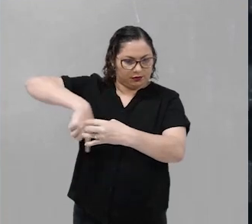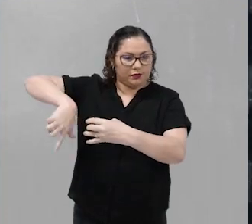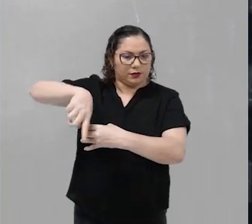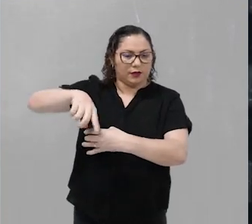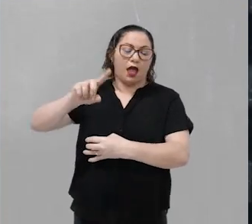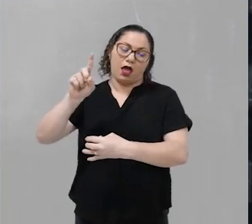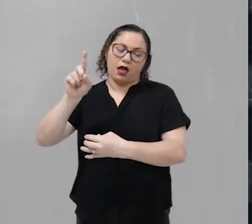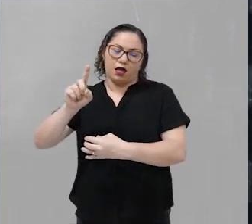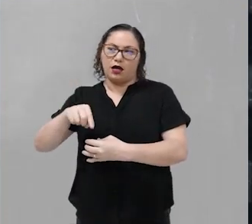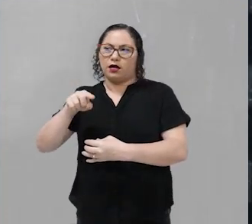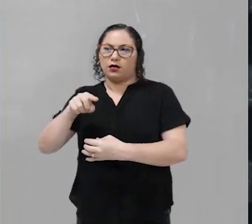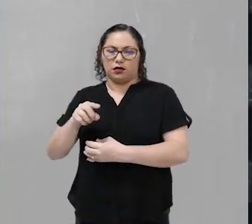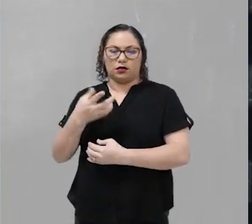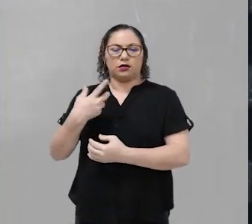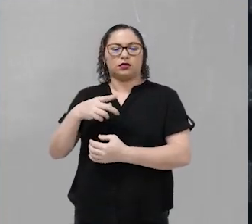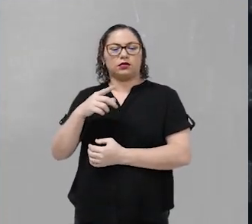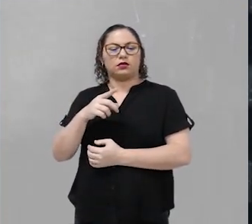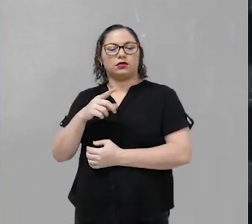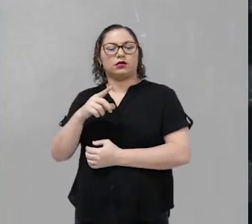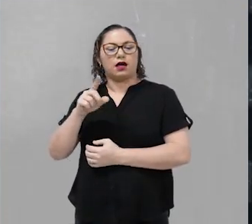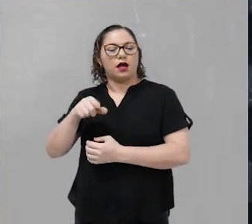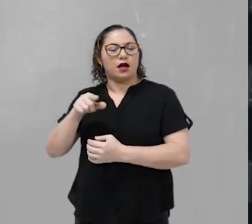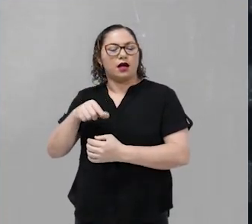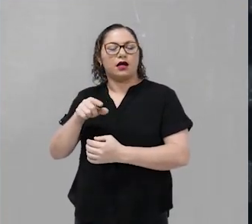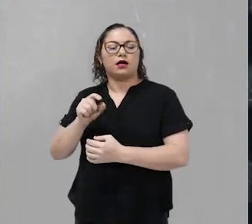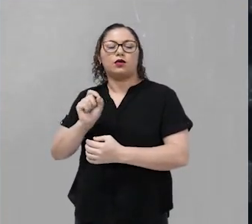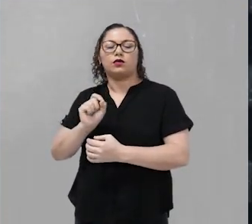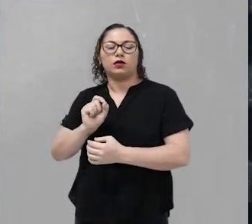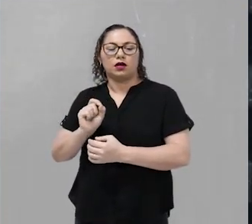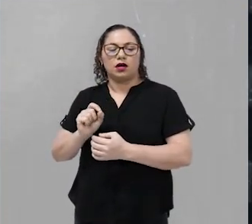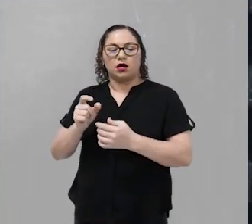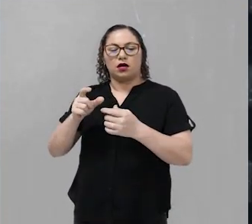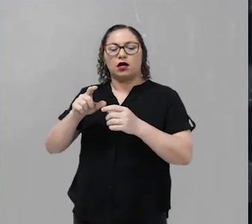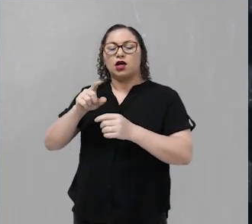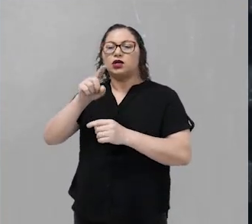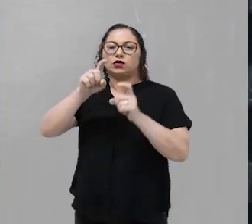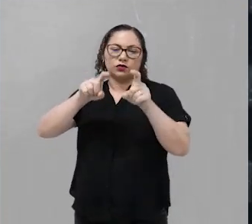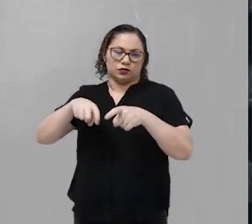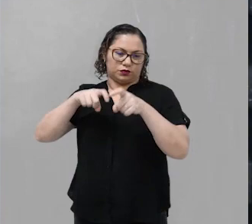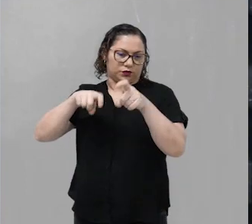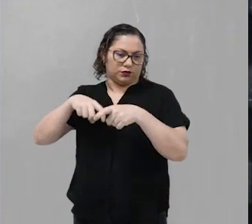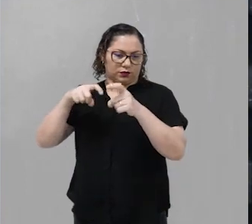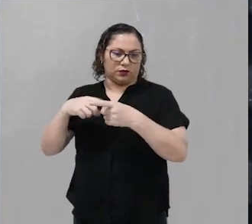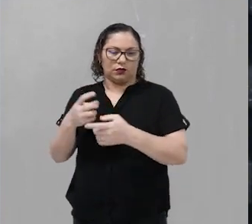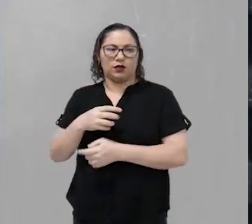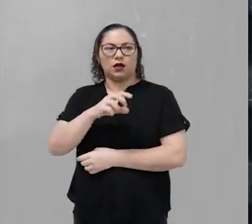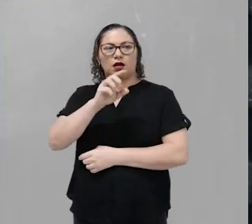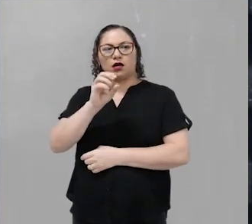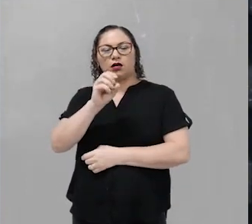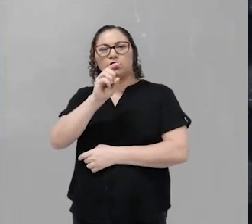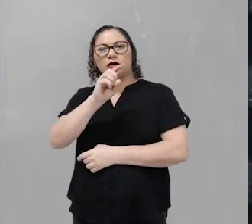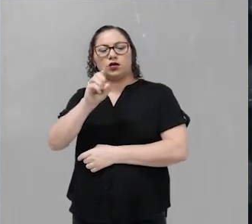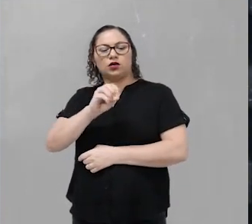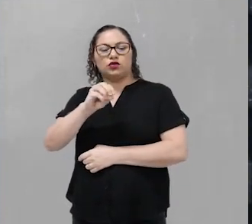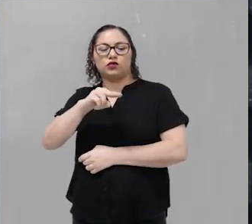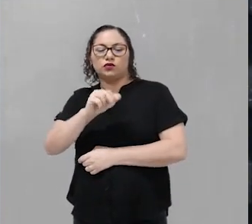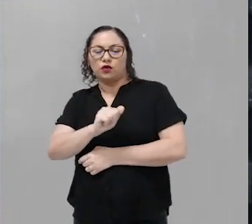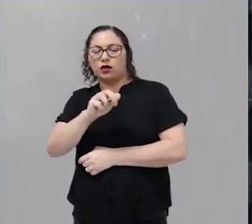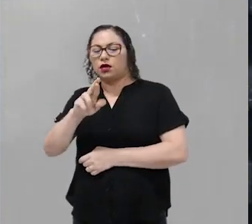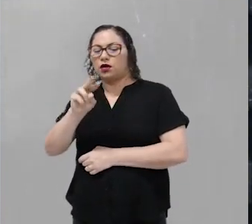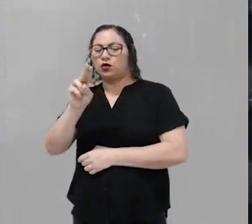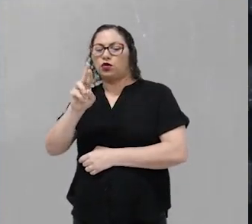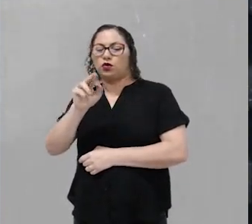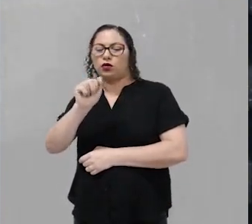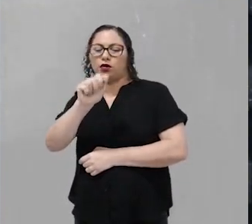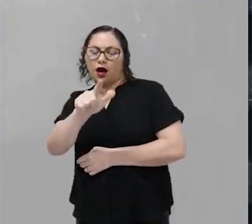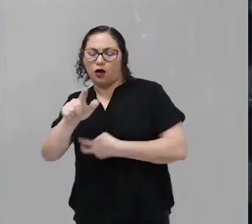a essa sede, que é a sede política do município, a gente vai chamar de zona rural. ou de povoados, ou de campo, ok?